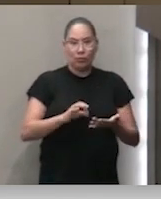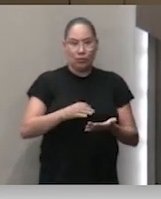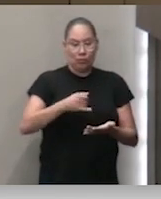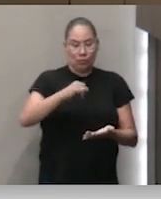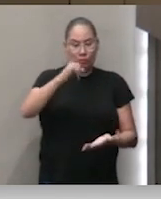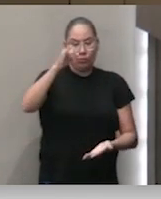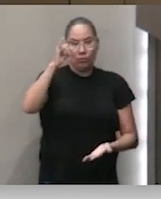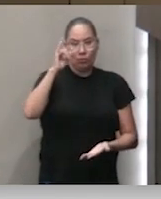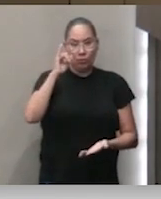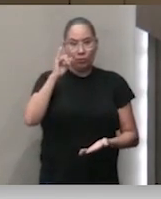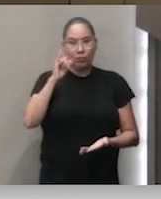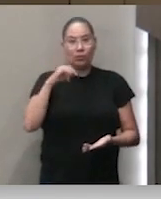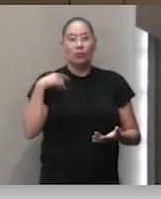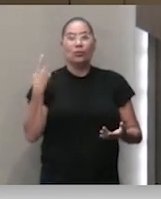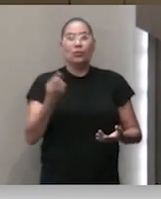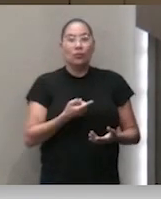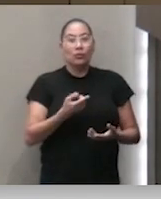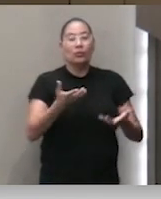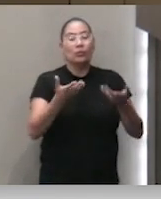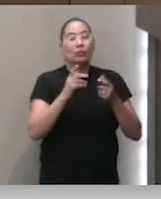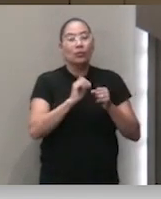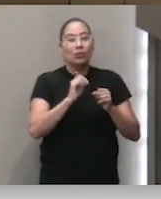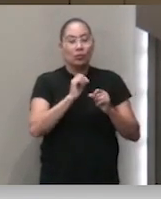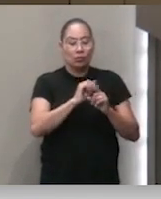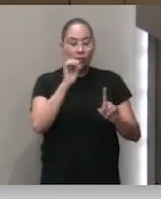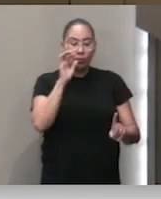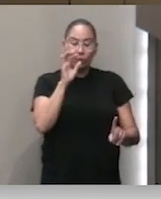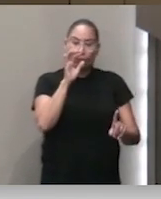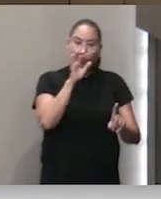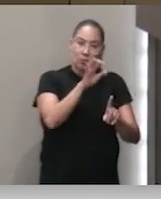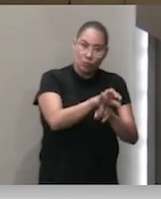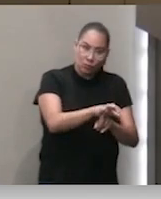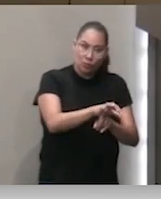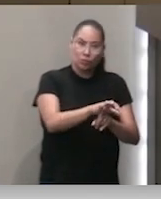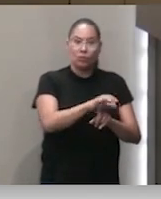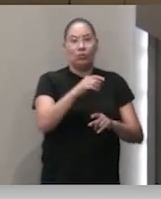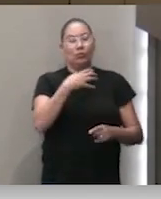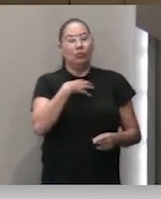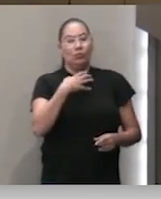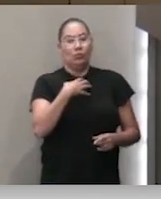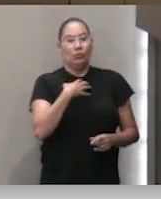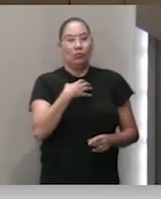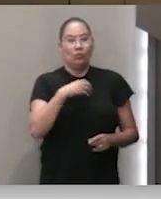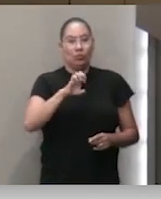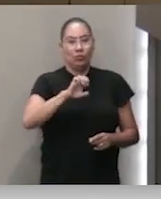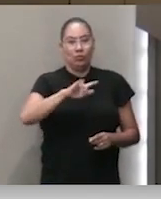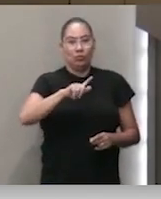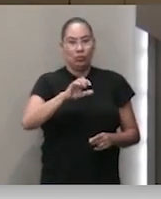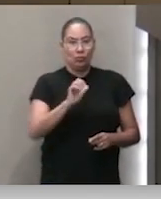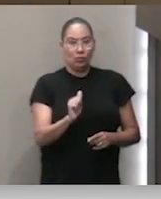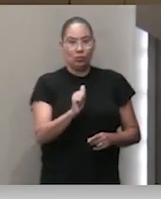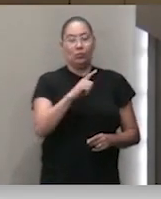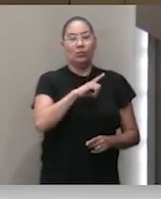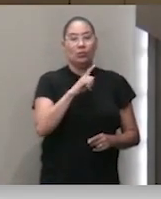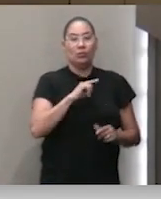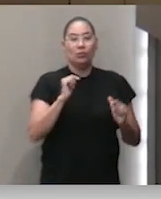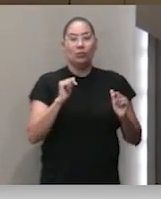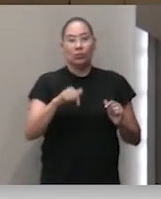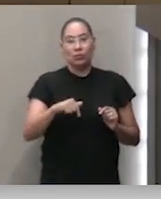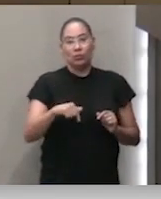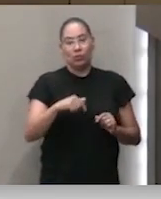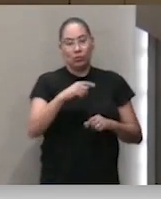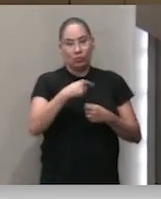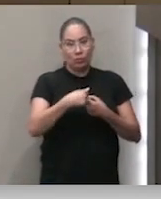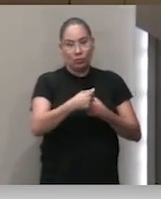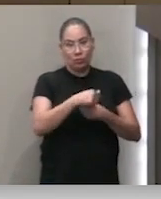manifesta através dessa moção contrário à forma com que a Egea Corsã tem agido no nosso